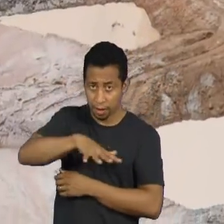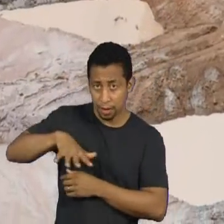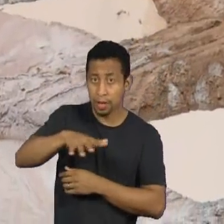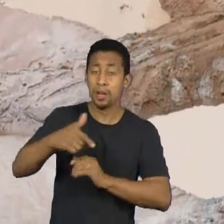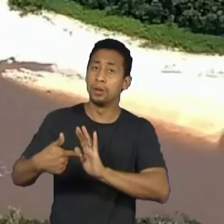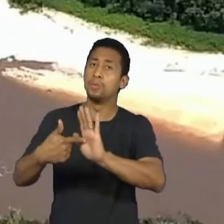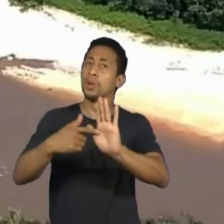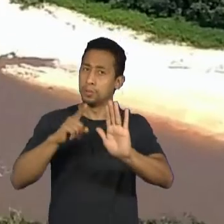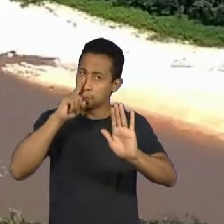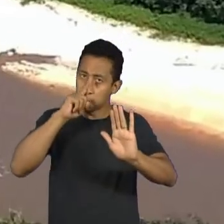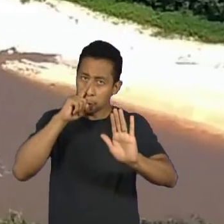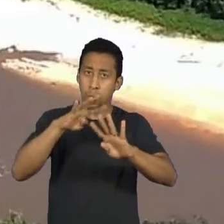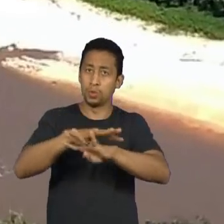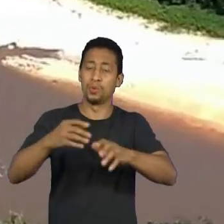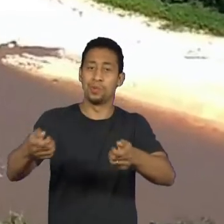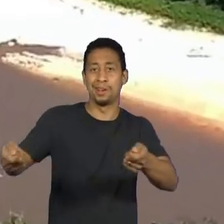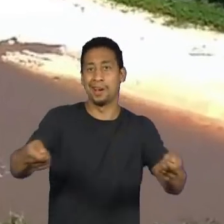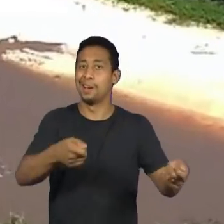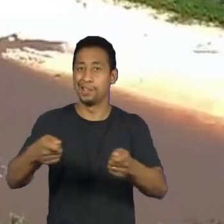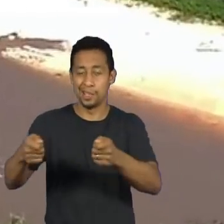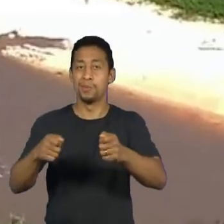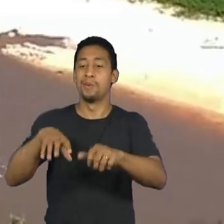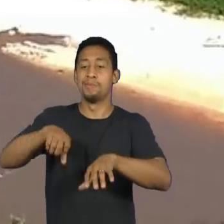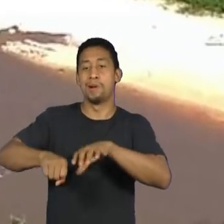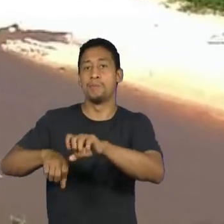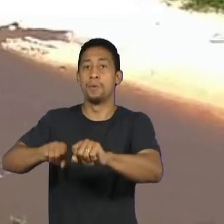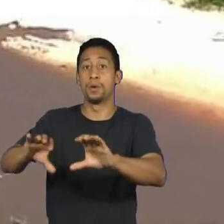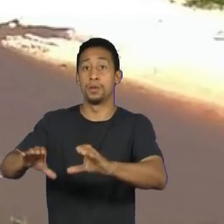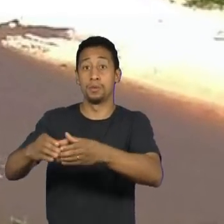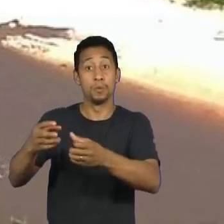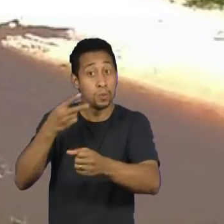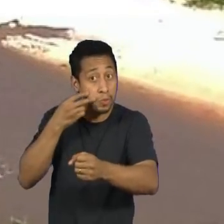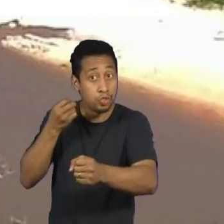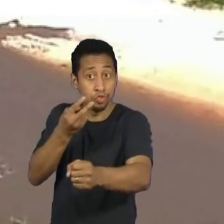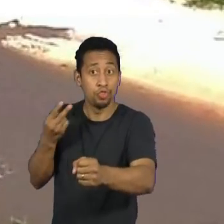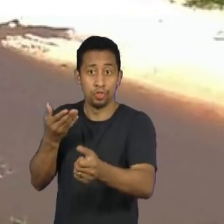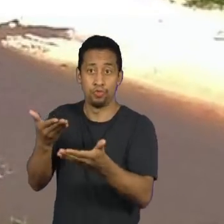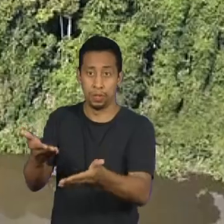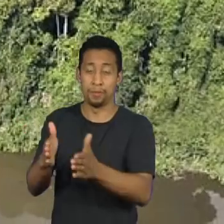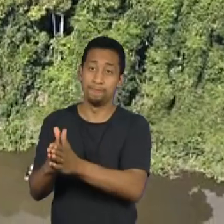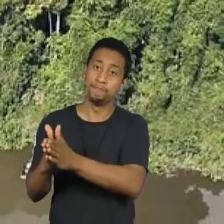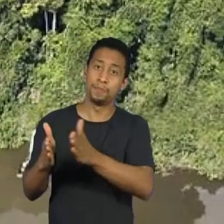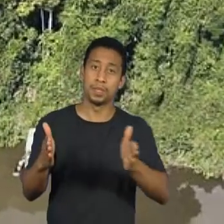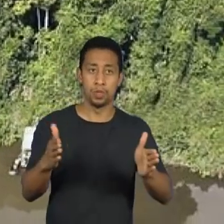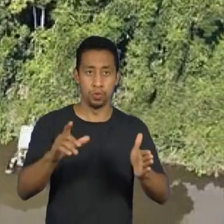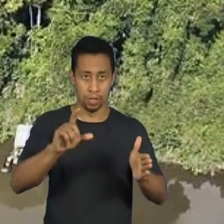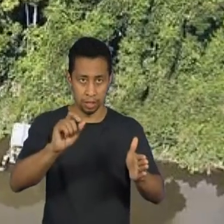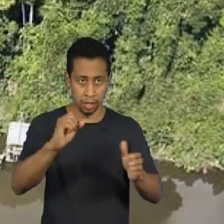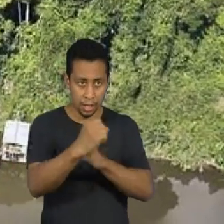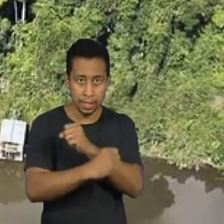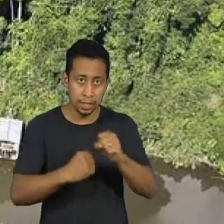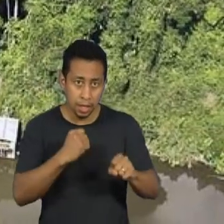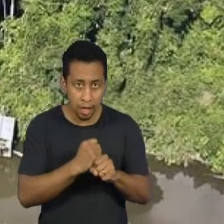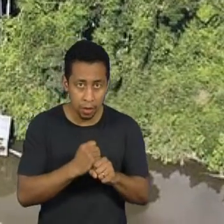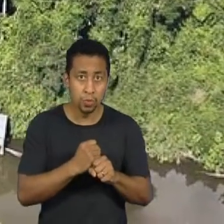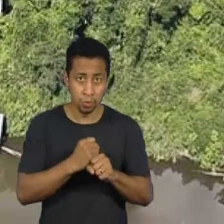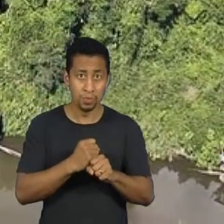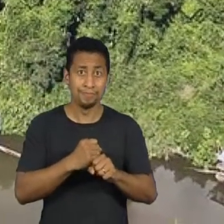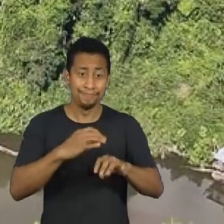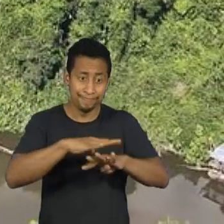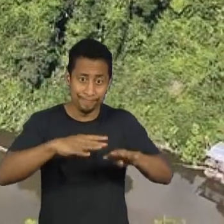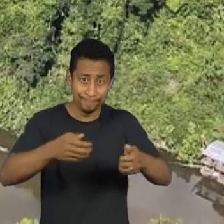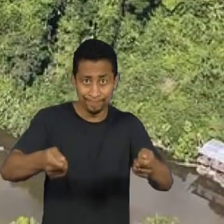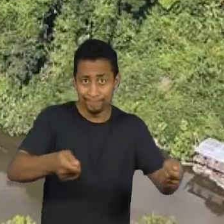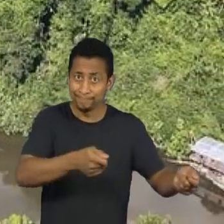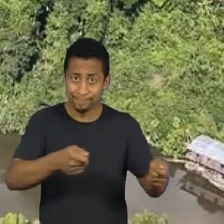garimpo também em terras indígenas. Nos últimos 10 anos, a mineração em terras indígenas